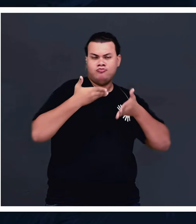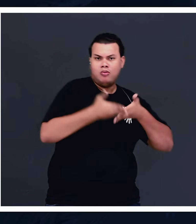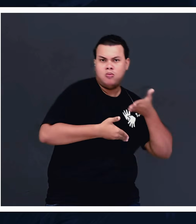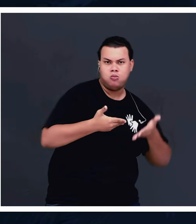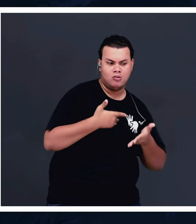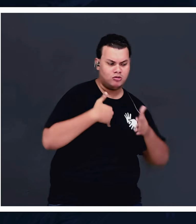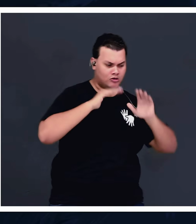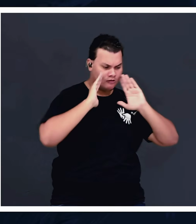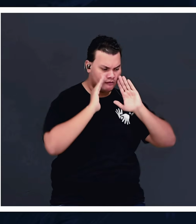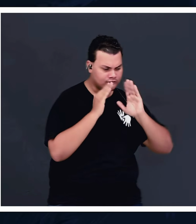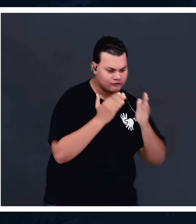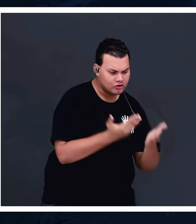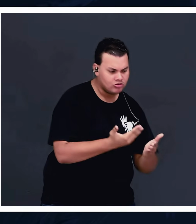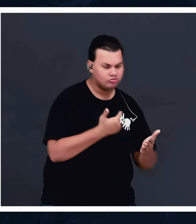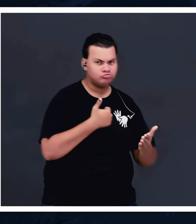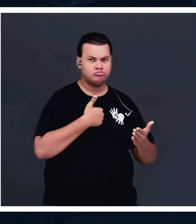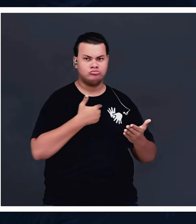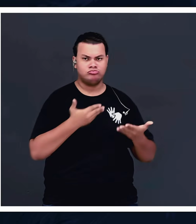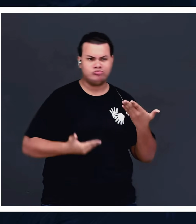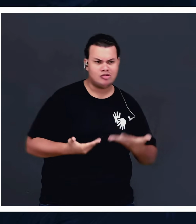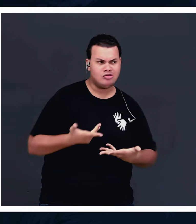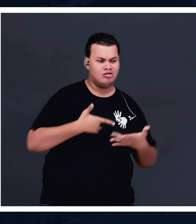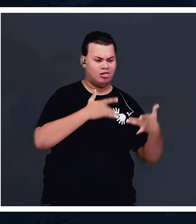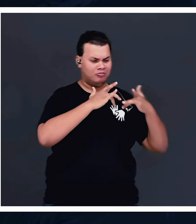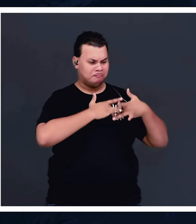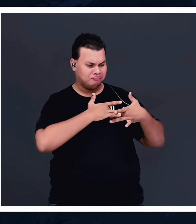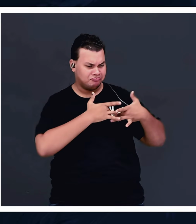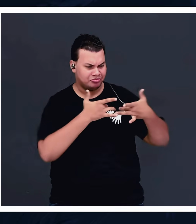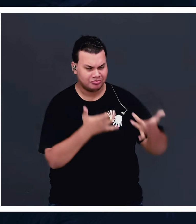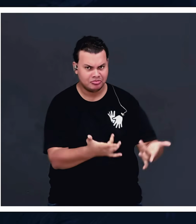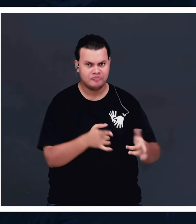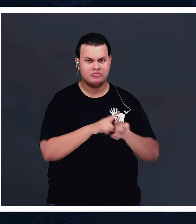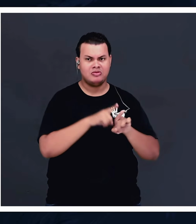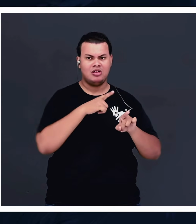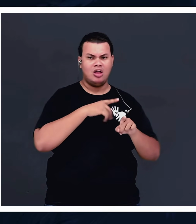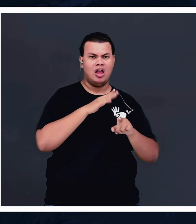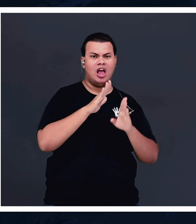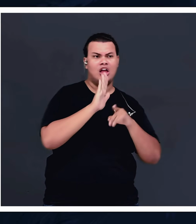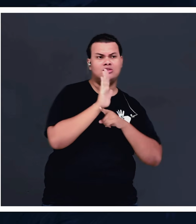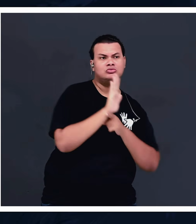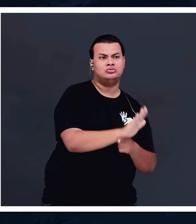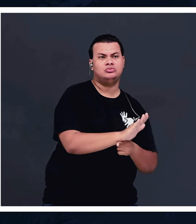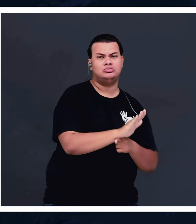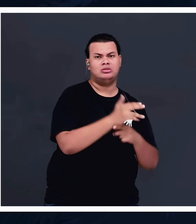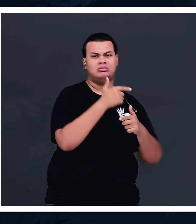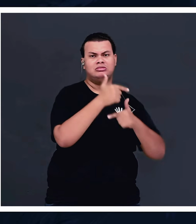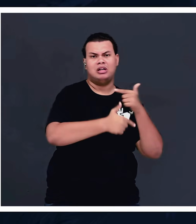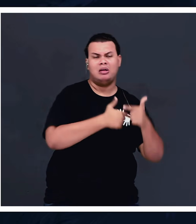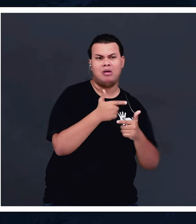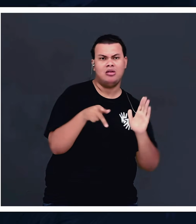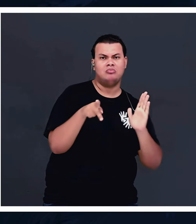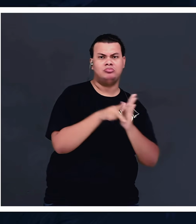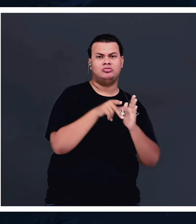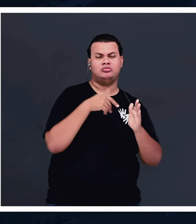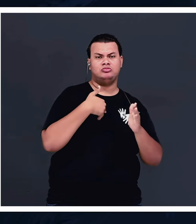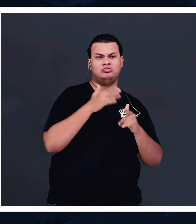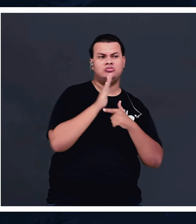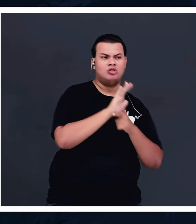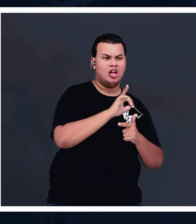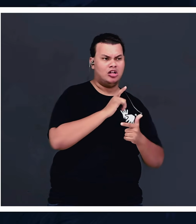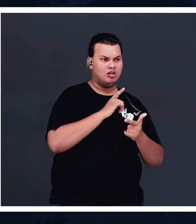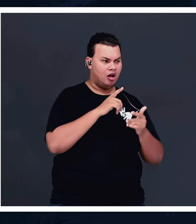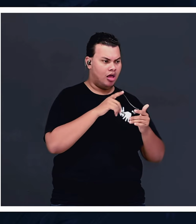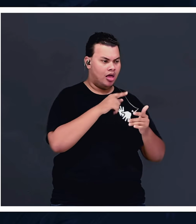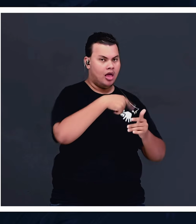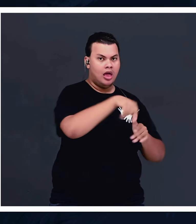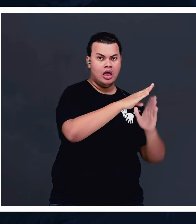e eu me dedico, eu faço caridade, eu cuido do trabalho, eu invisto